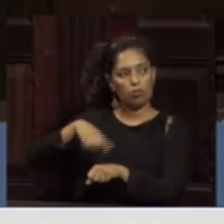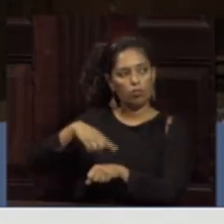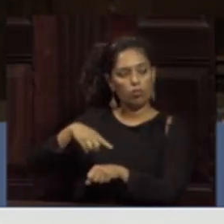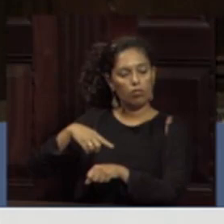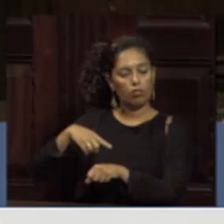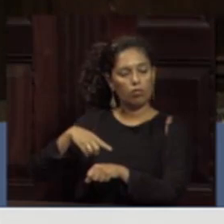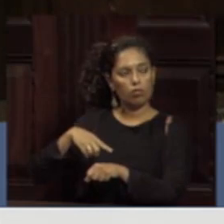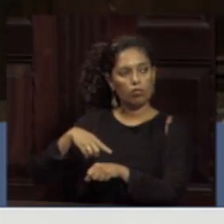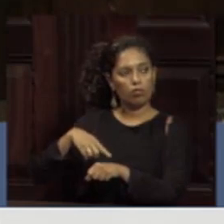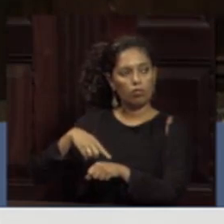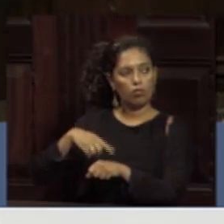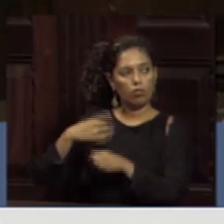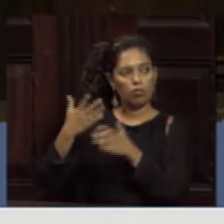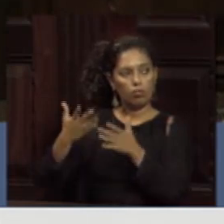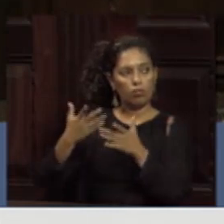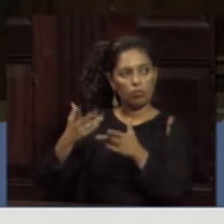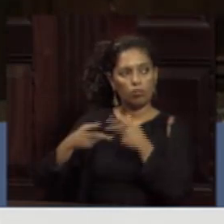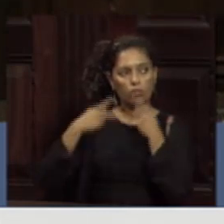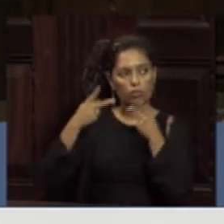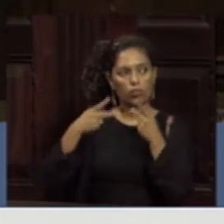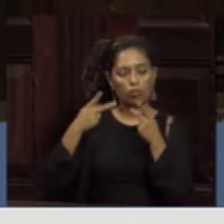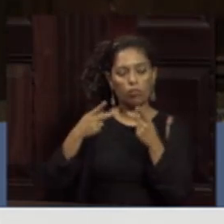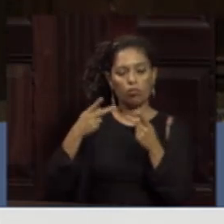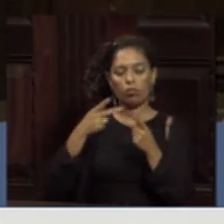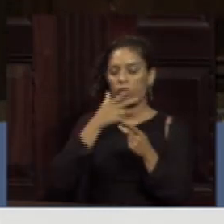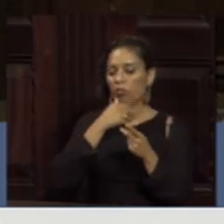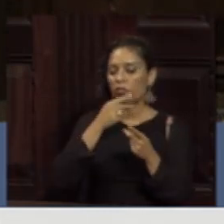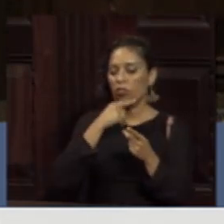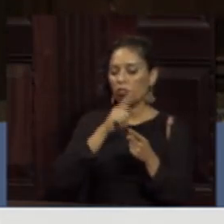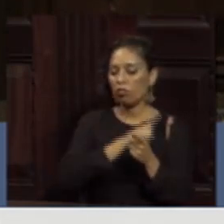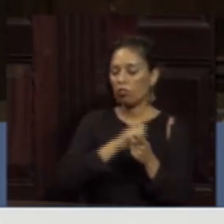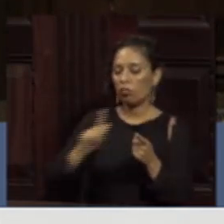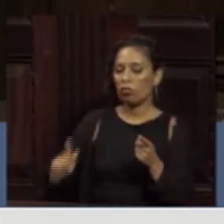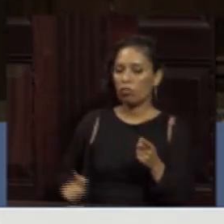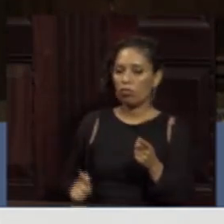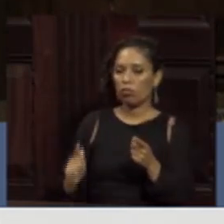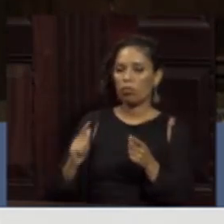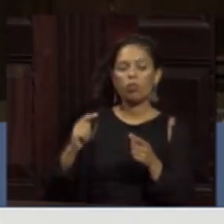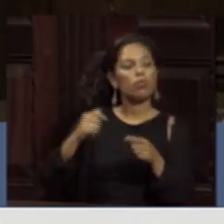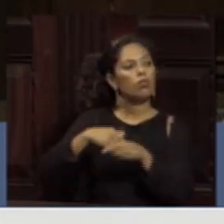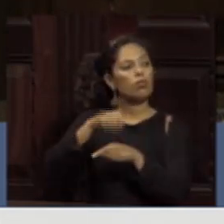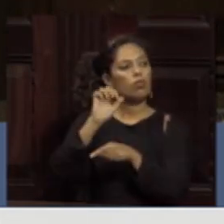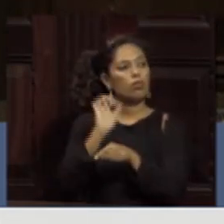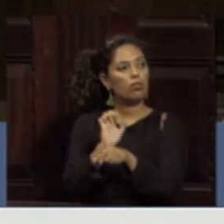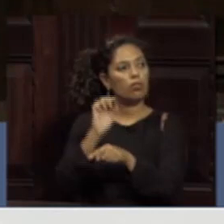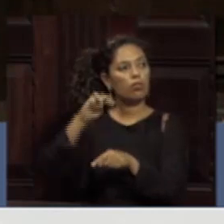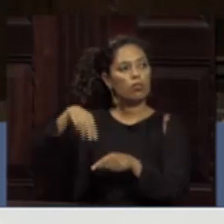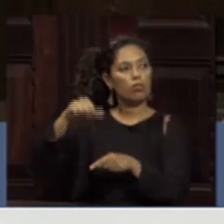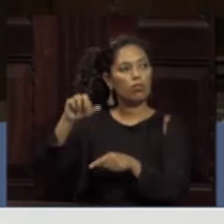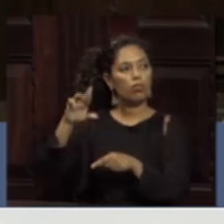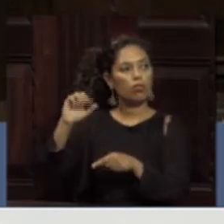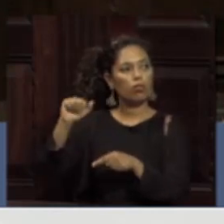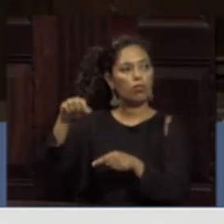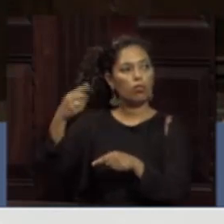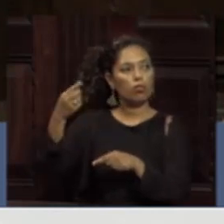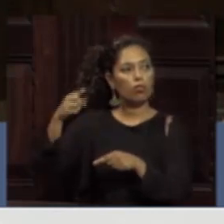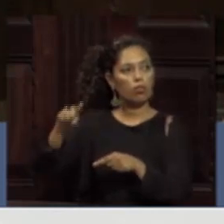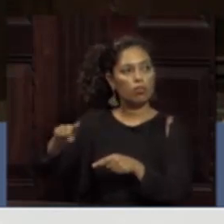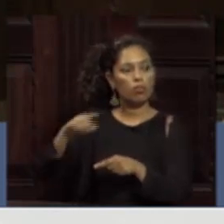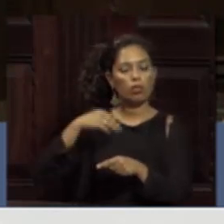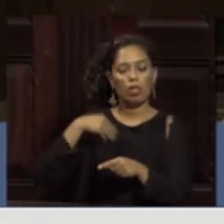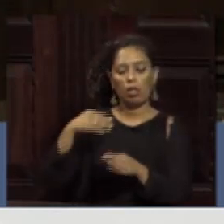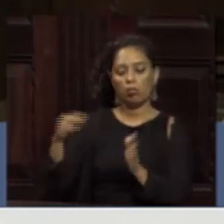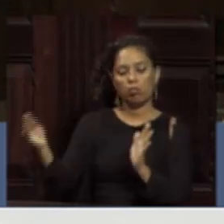ontem, que o governador do Maranhão, do PCdoB, governador Flávio Dino, fixou